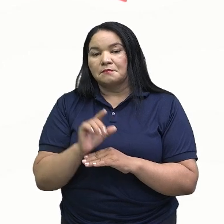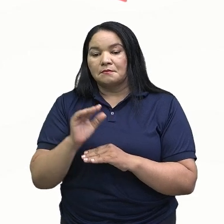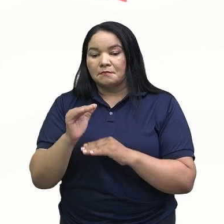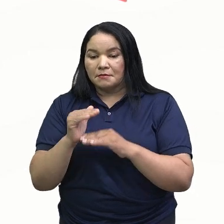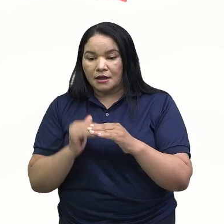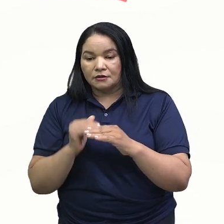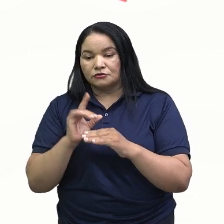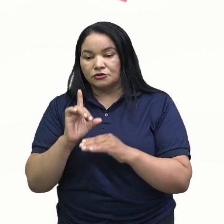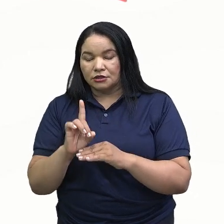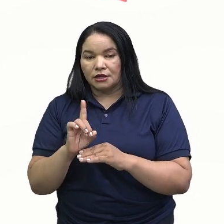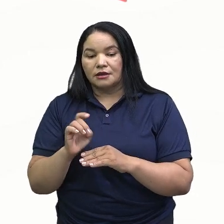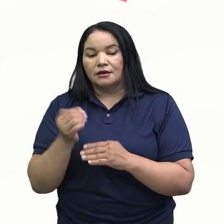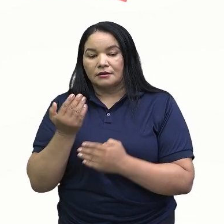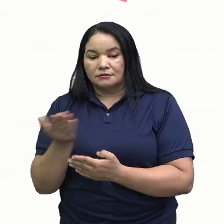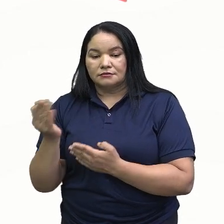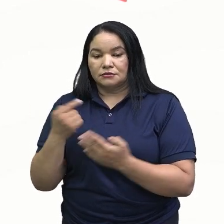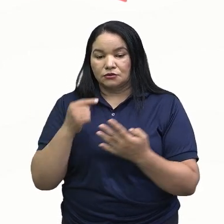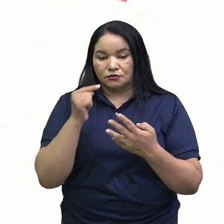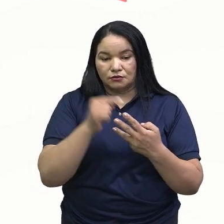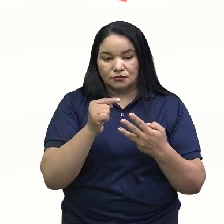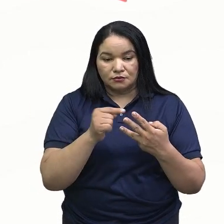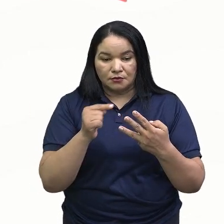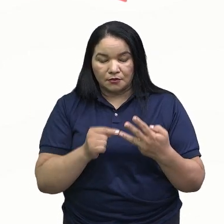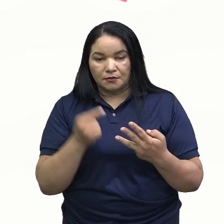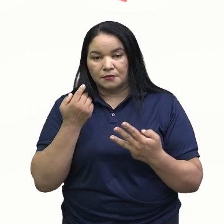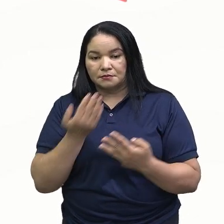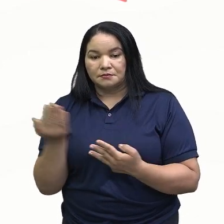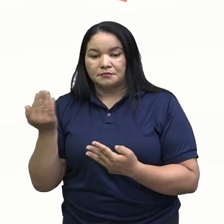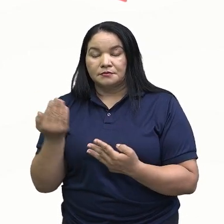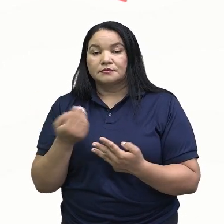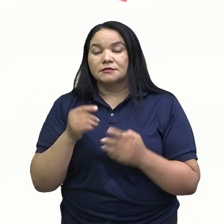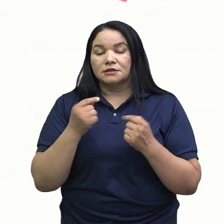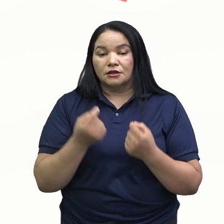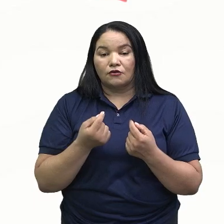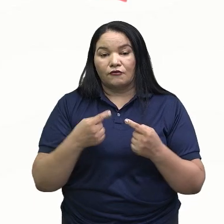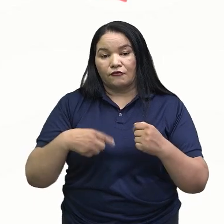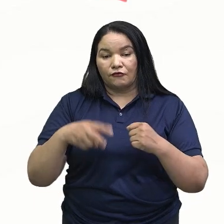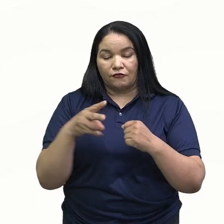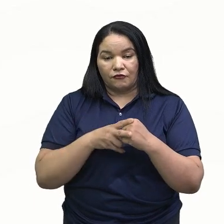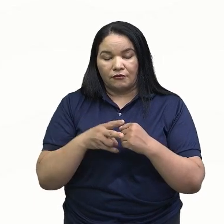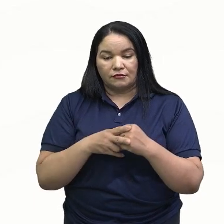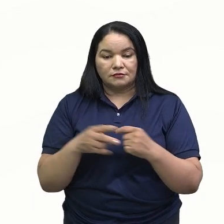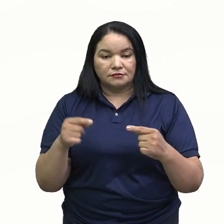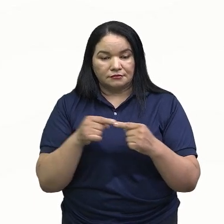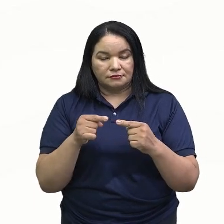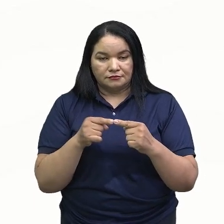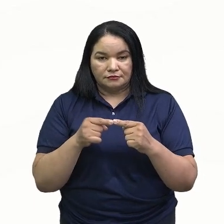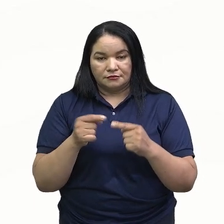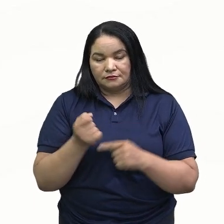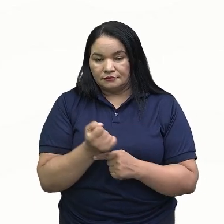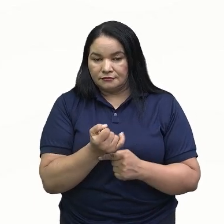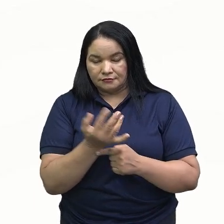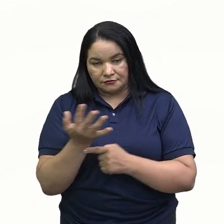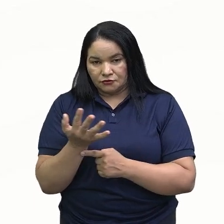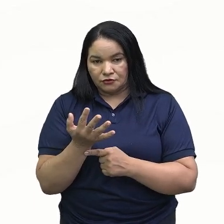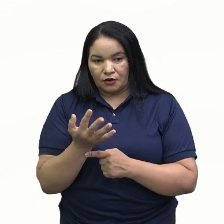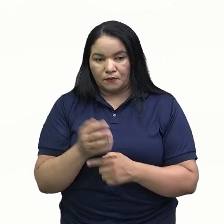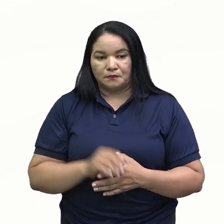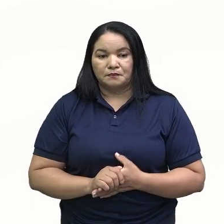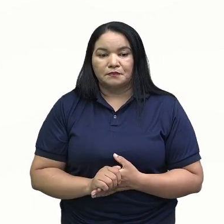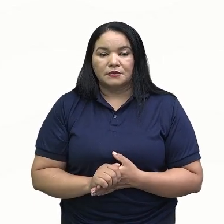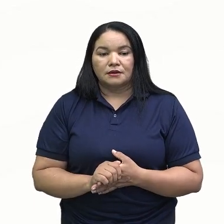de e similares. Nesses casos, o verbo vai normalmente para o plural, tá? Então, mais de